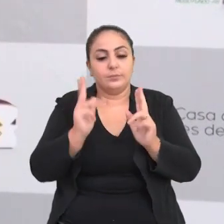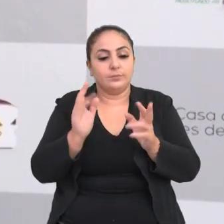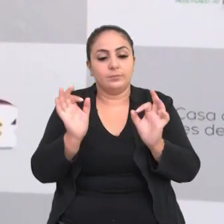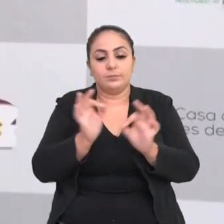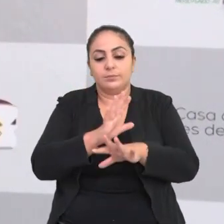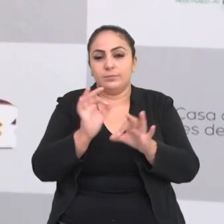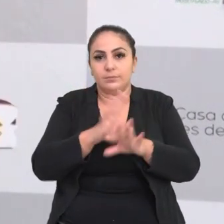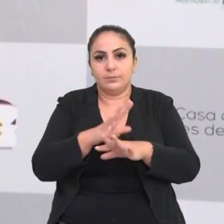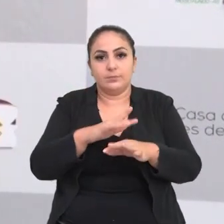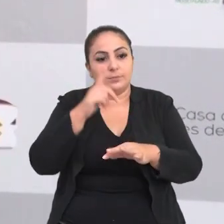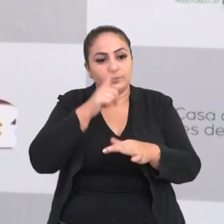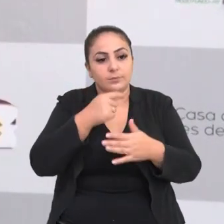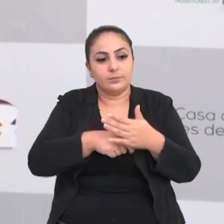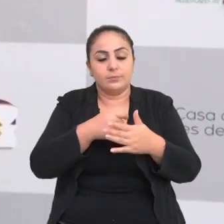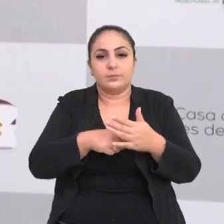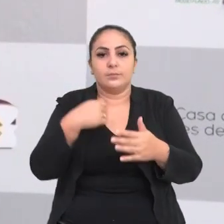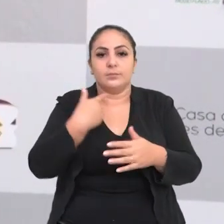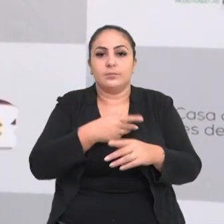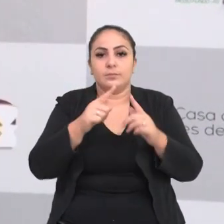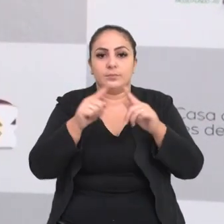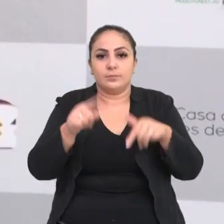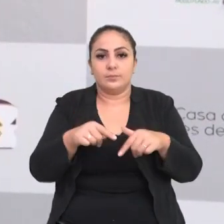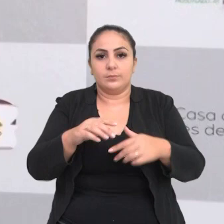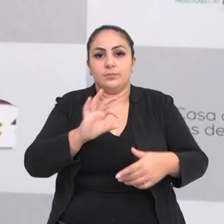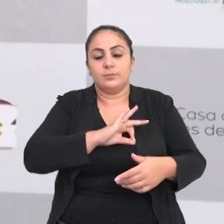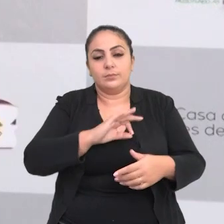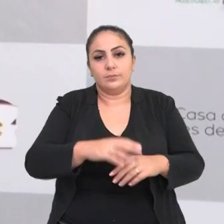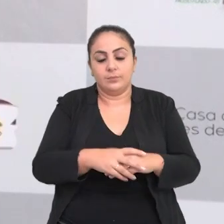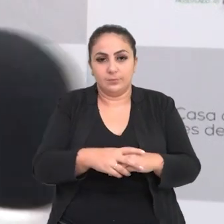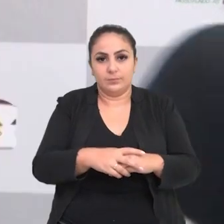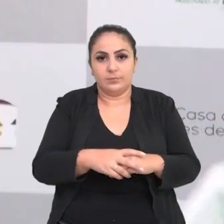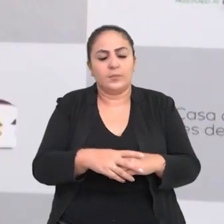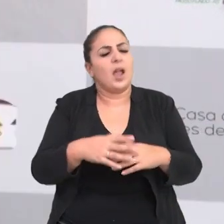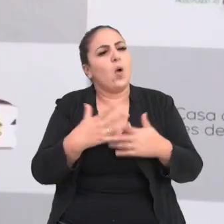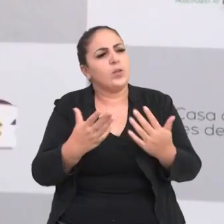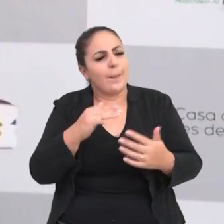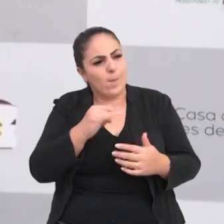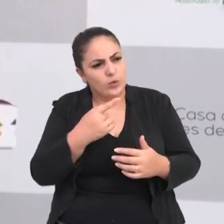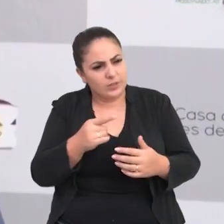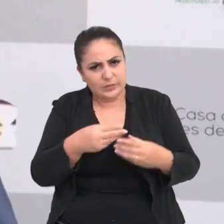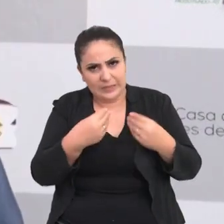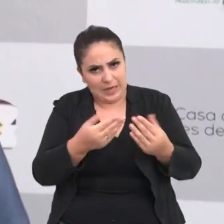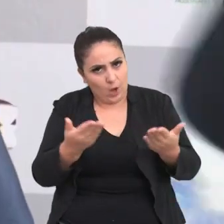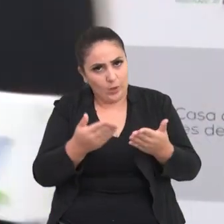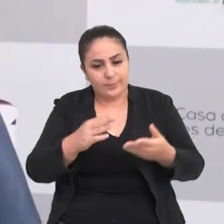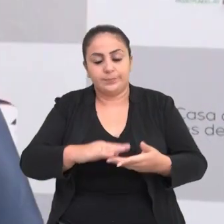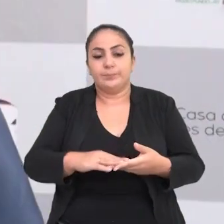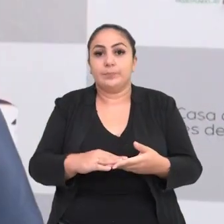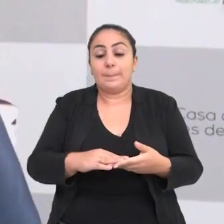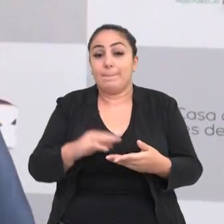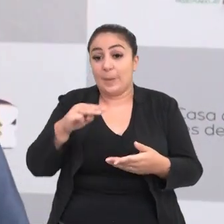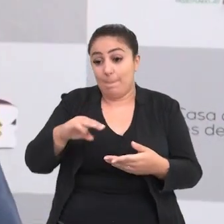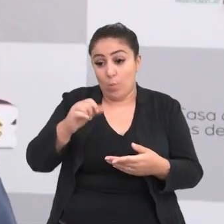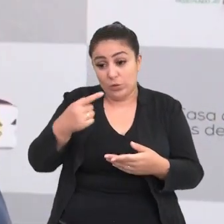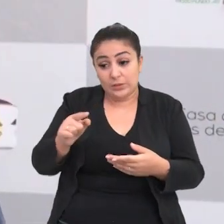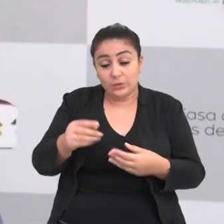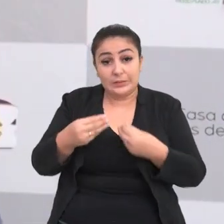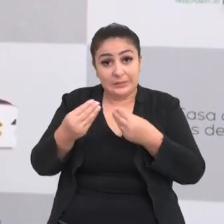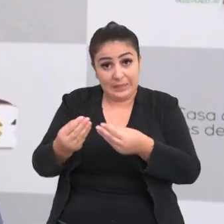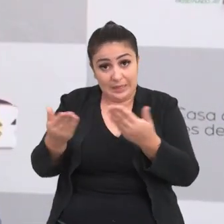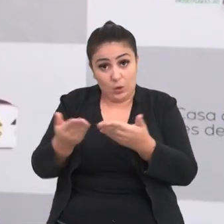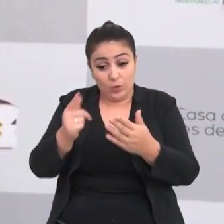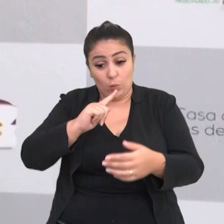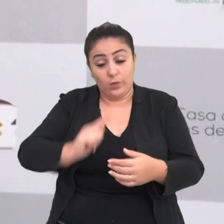sempre prontos, né, a lutar pelo nosso funcionalismo da Brigada Militar. Para onde essa moção vai ser encaminhada agora? Essa moção foi